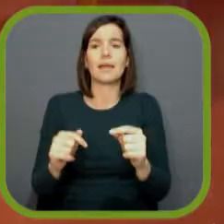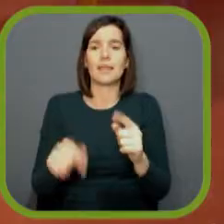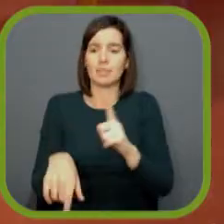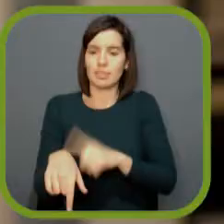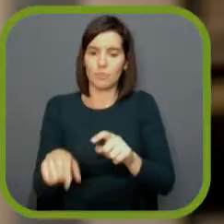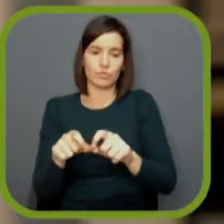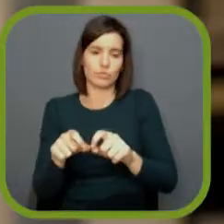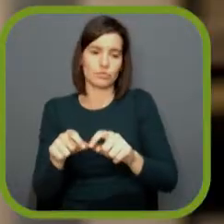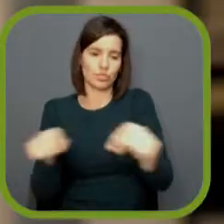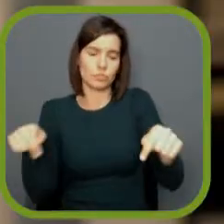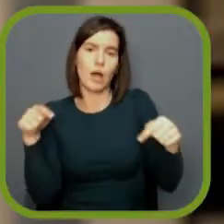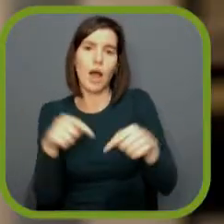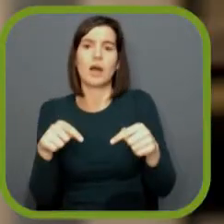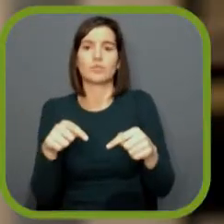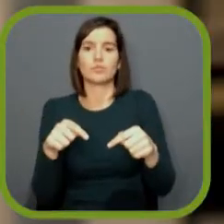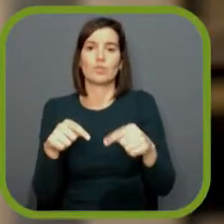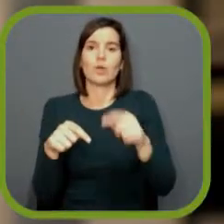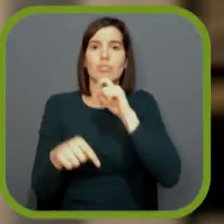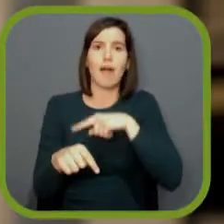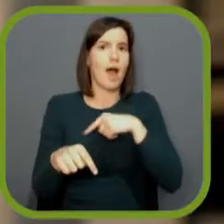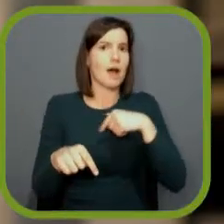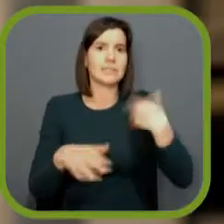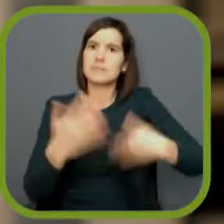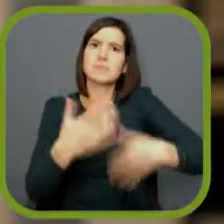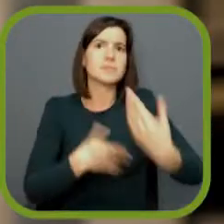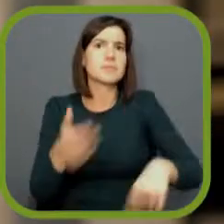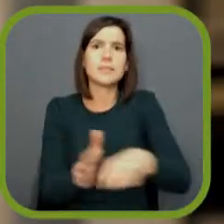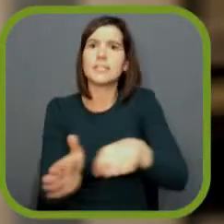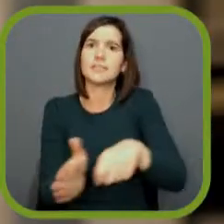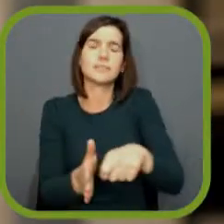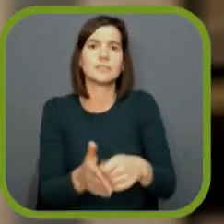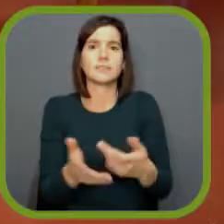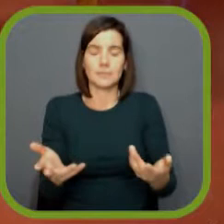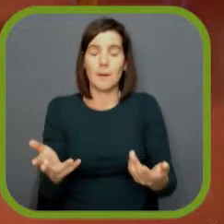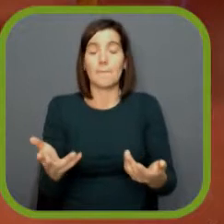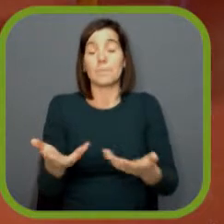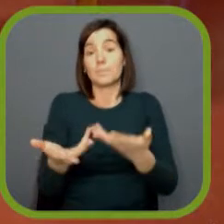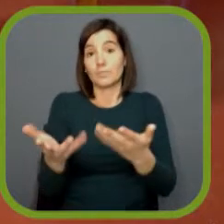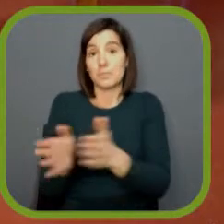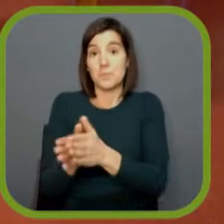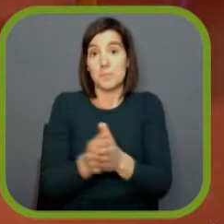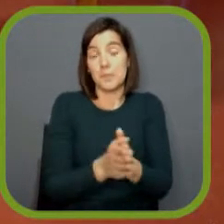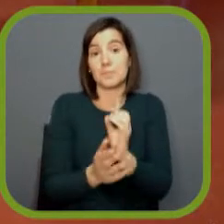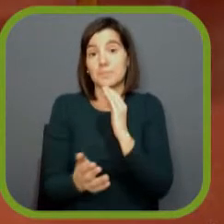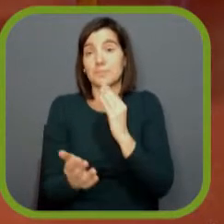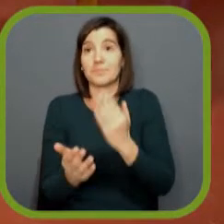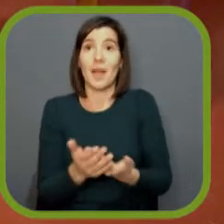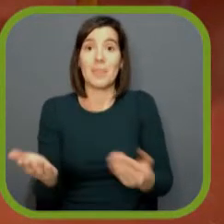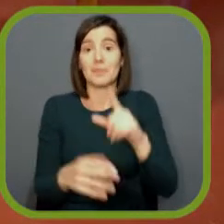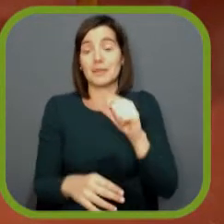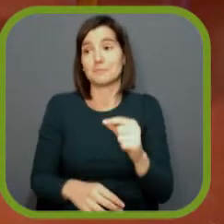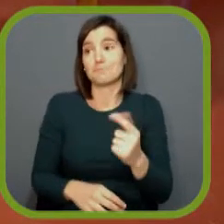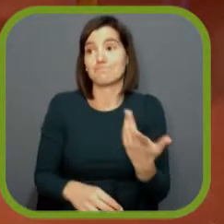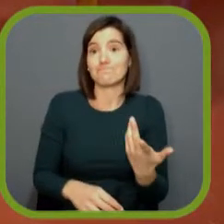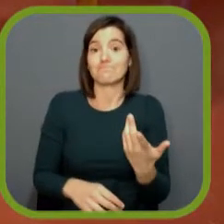espaço e de tempo que permita que o ataque seja permanente a toda a hora. E, portanto, tudo isso será enquadrado por